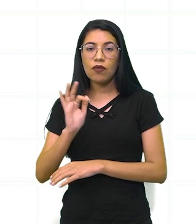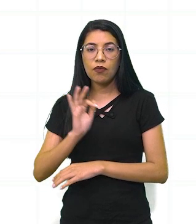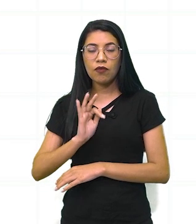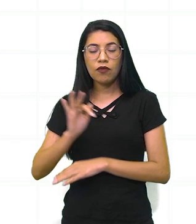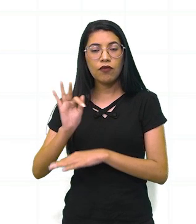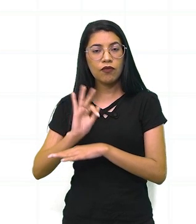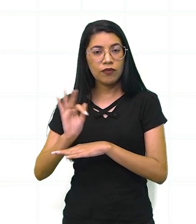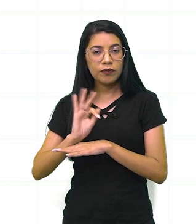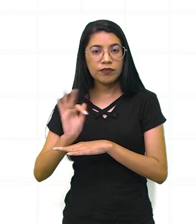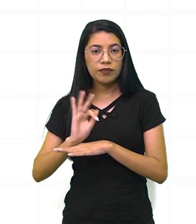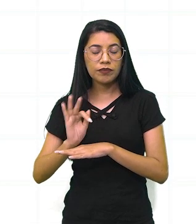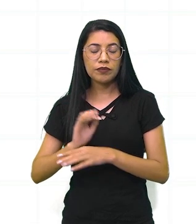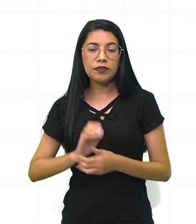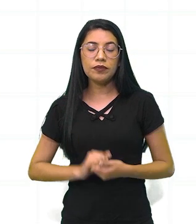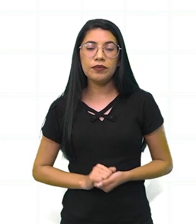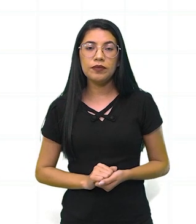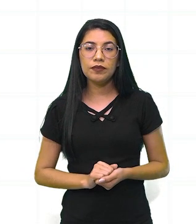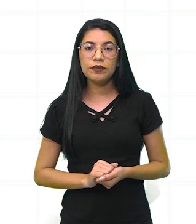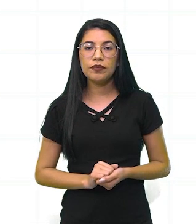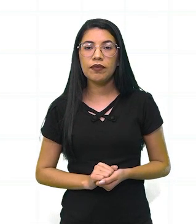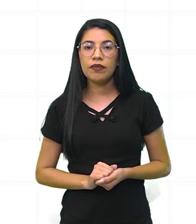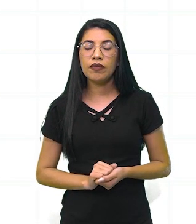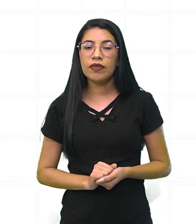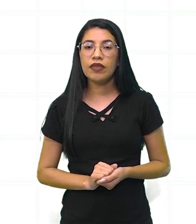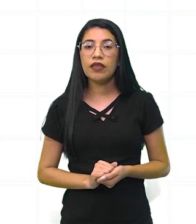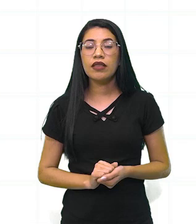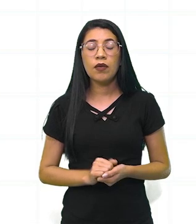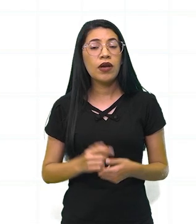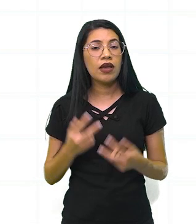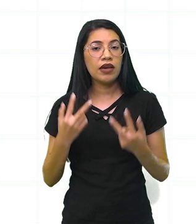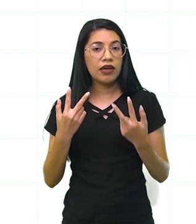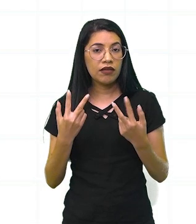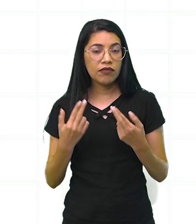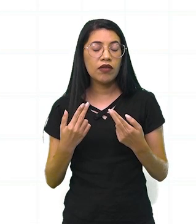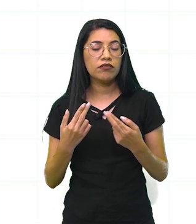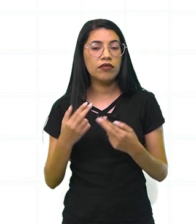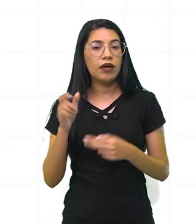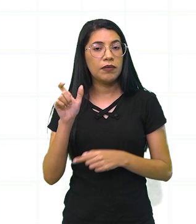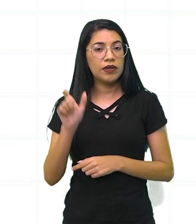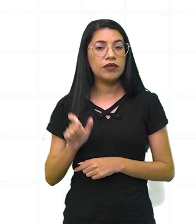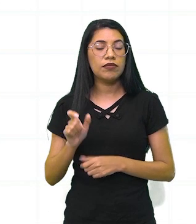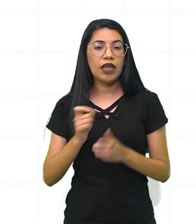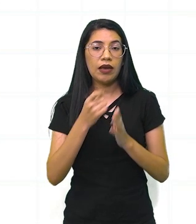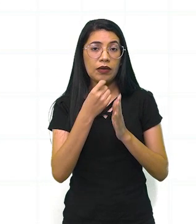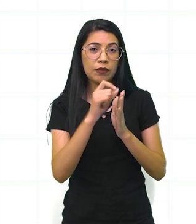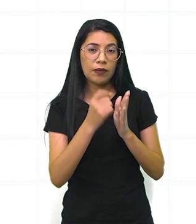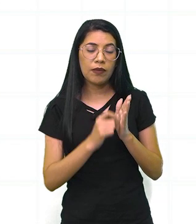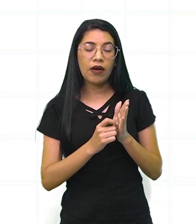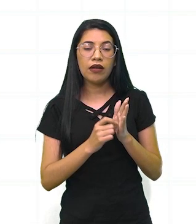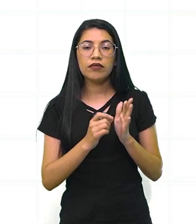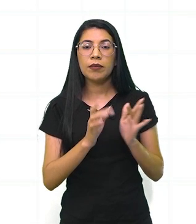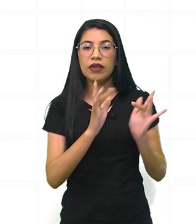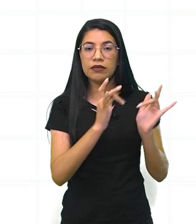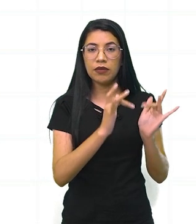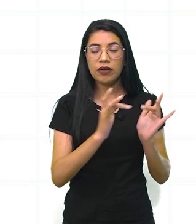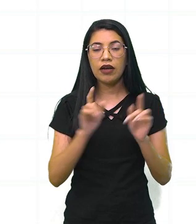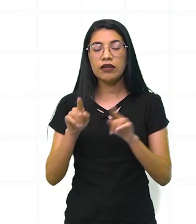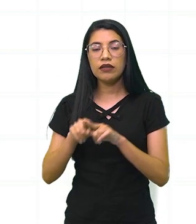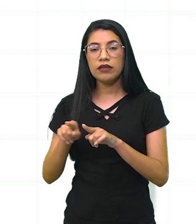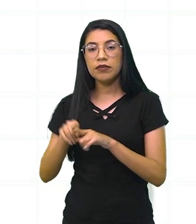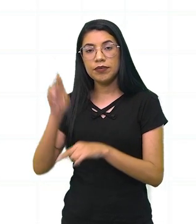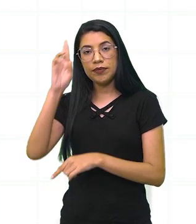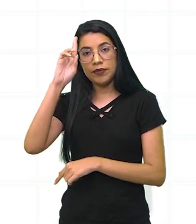formal certo a mesma pessoa escrevendo aí as os dois os dois as duas mensagens